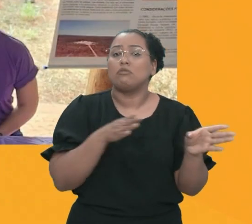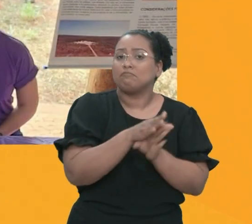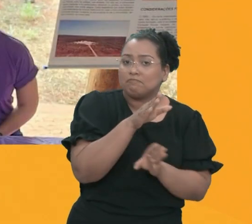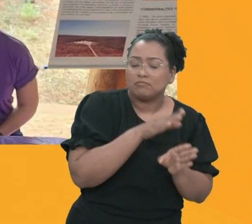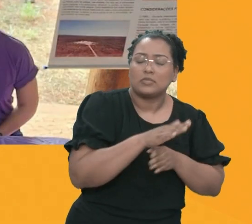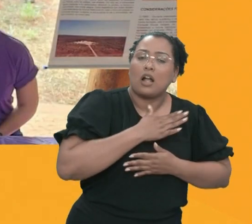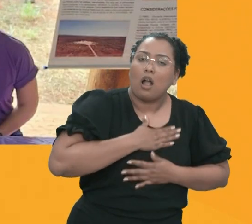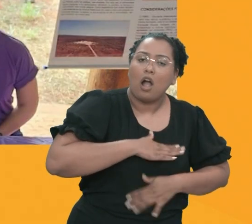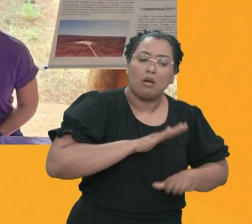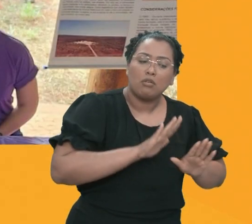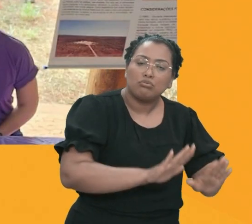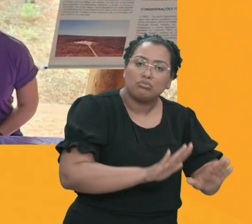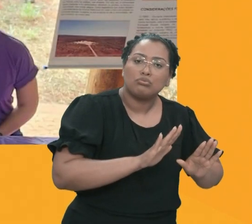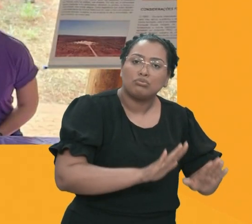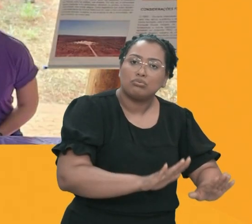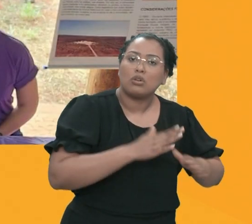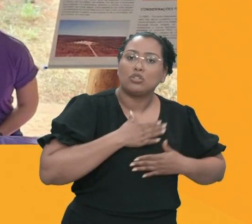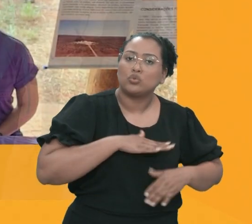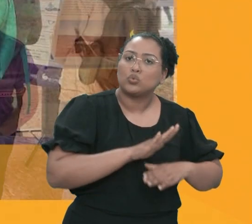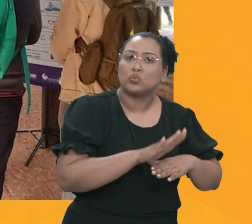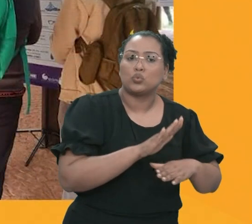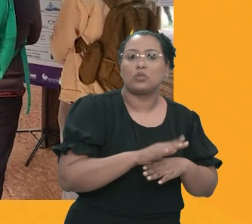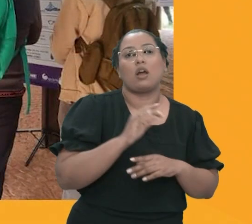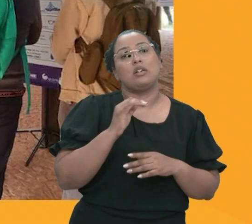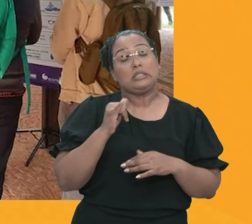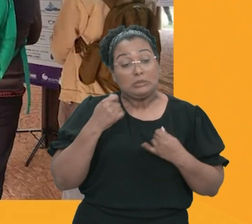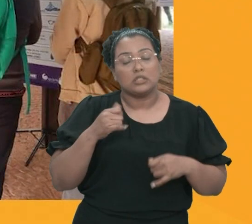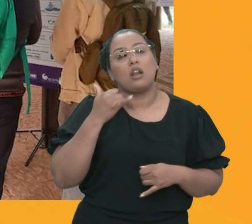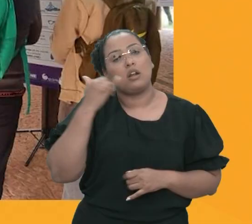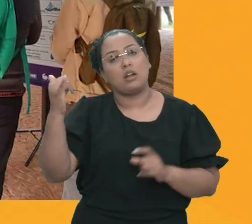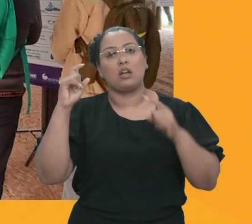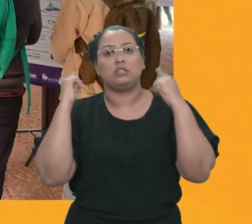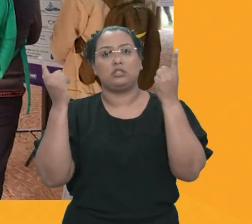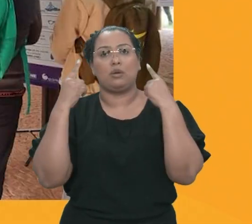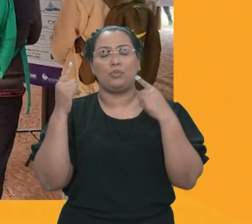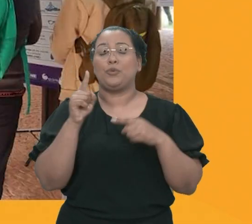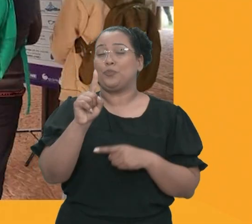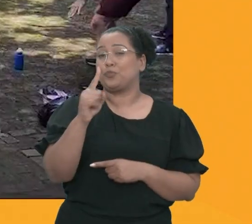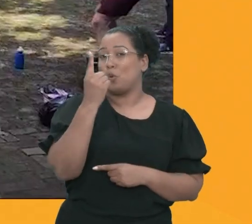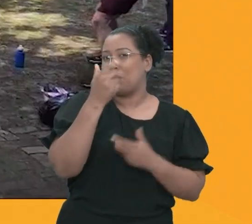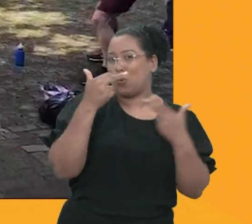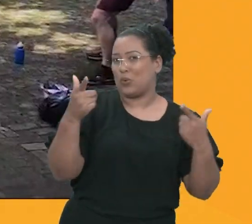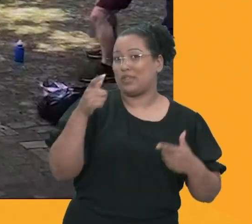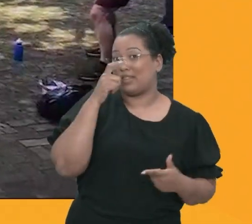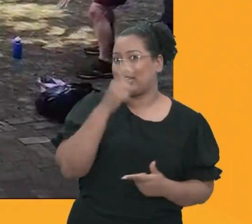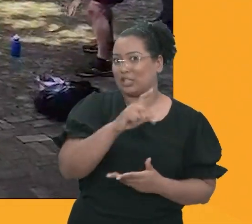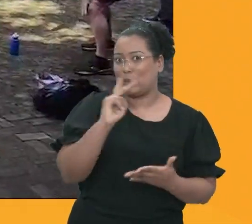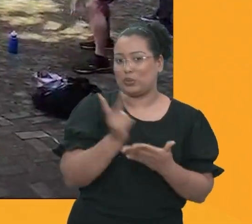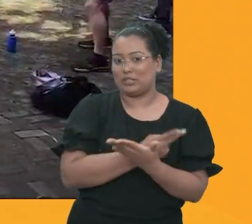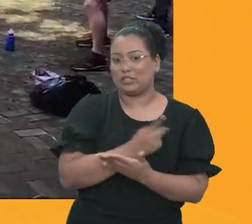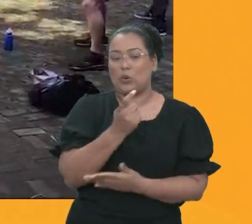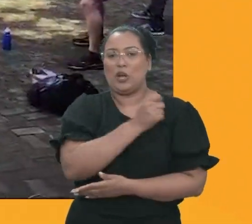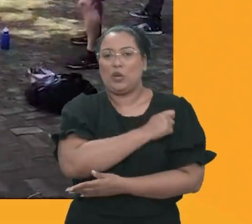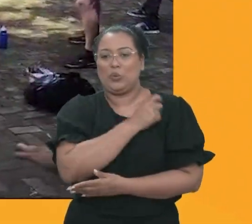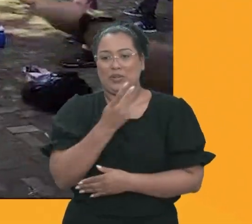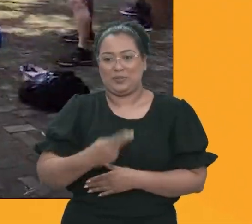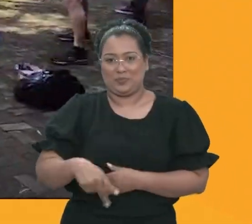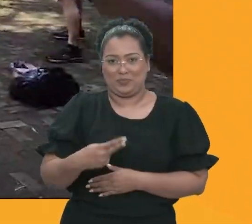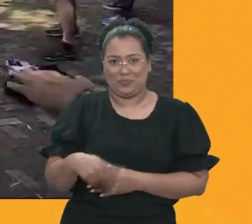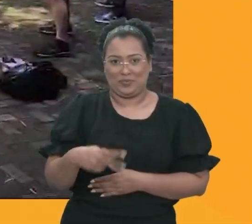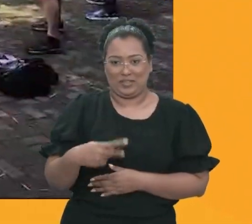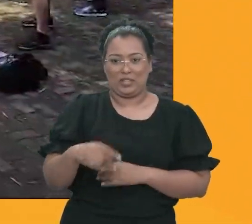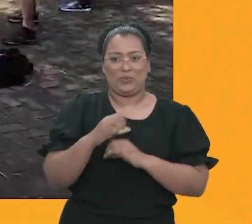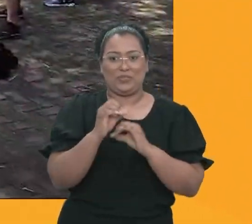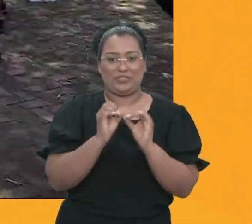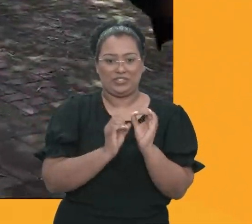SAMU. E uma história interessante em relação a isso, que numa dessas ações, foi uma aluna da UFG com os irmãos.